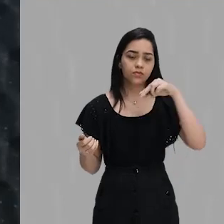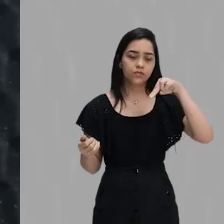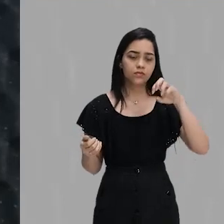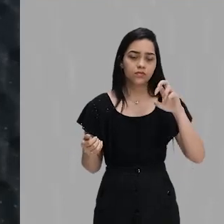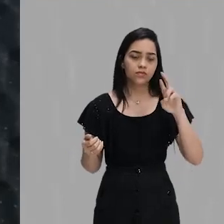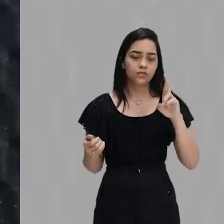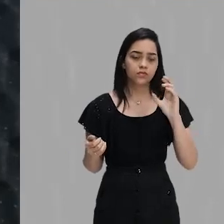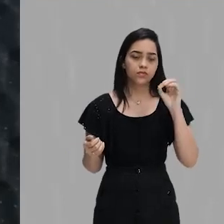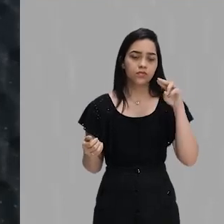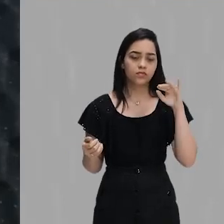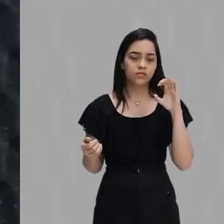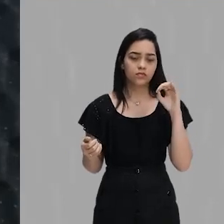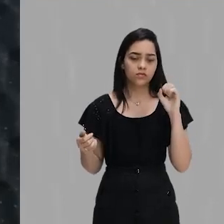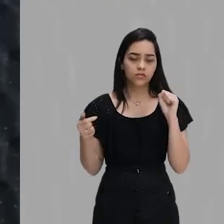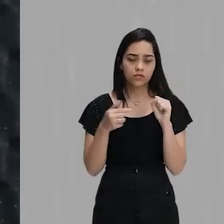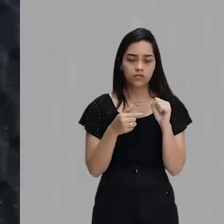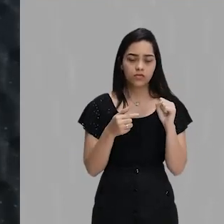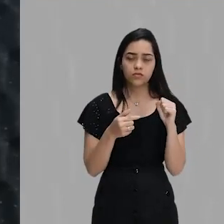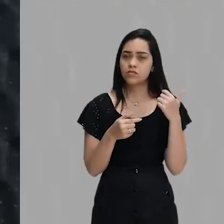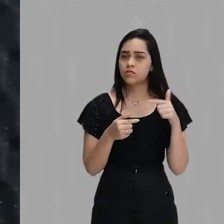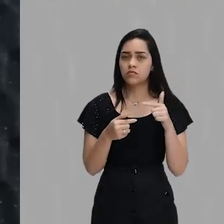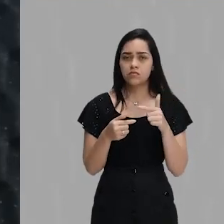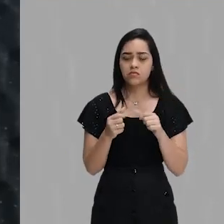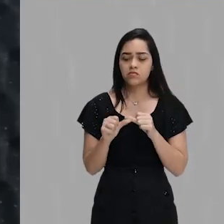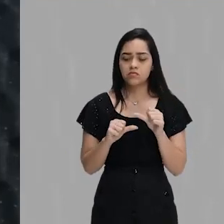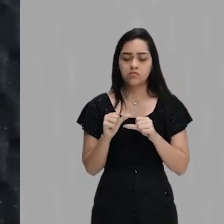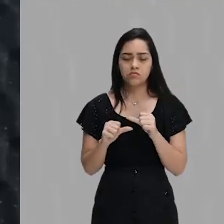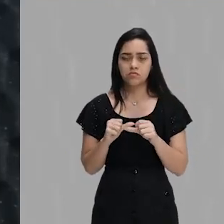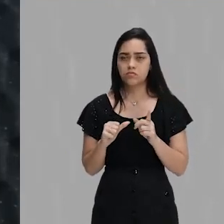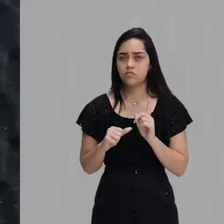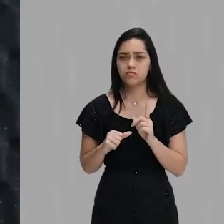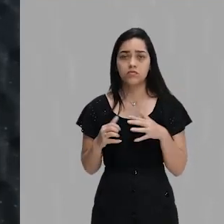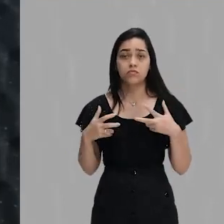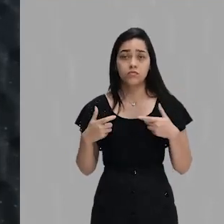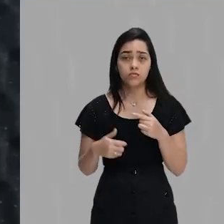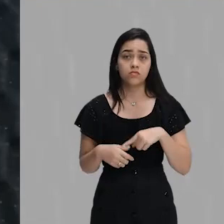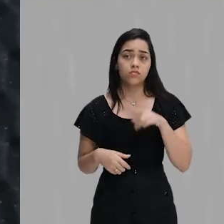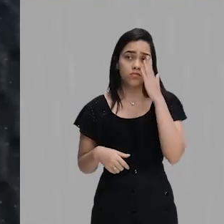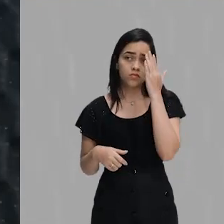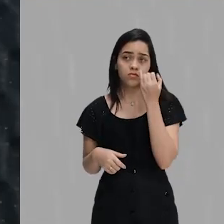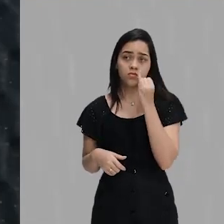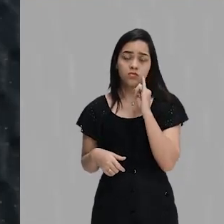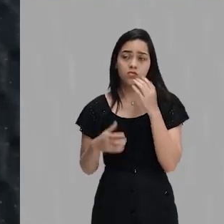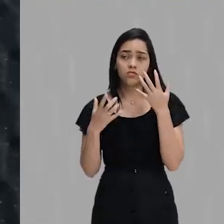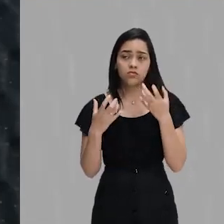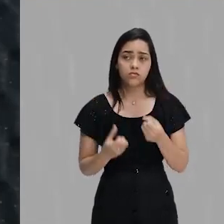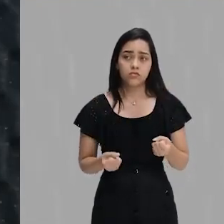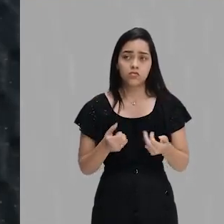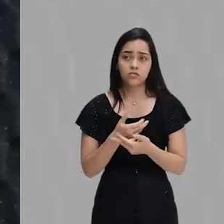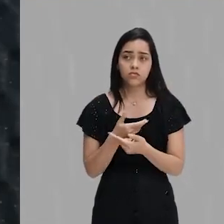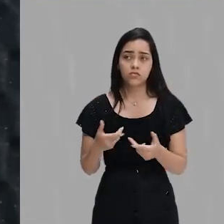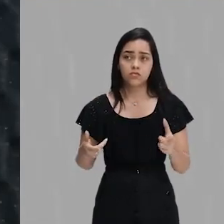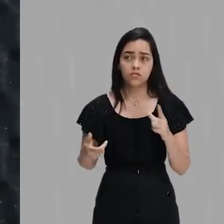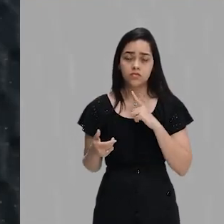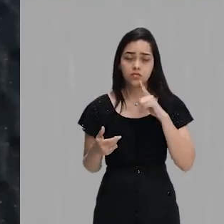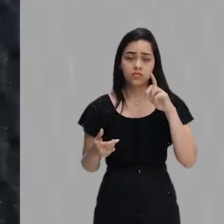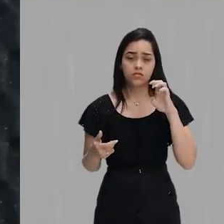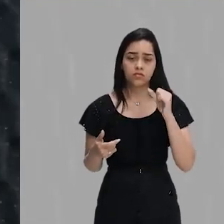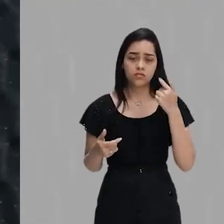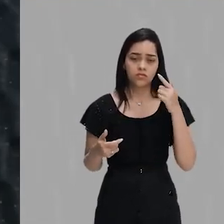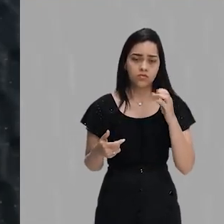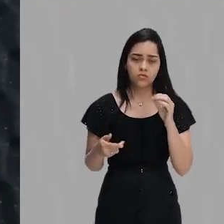neurônios. Os neurônios, eles não se regeneram. Todo mundo aqui sabe que se você receber algum tipo de